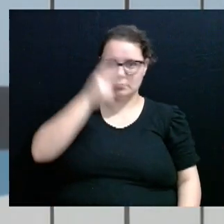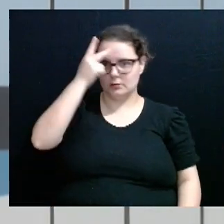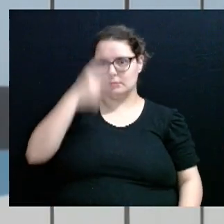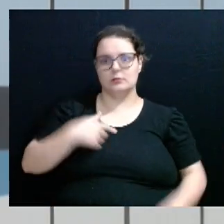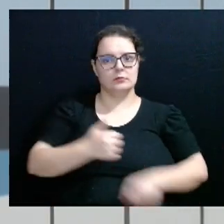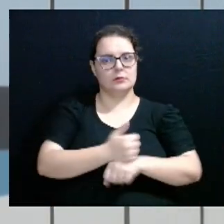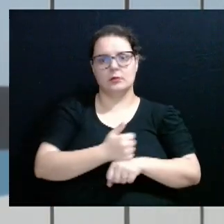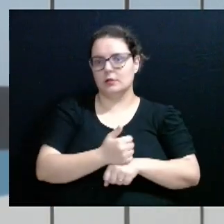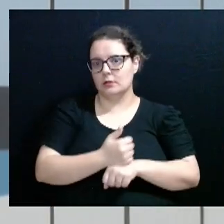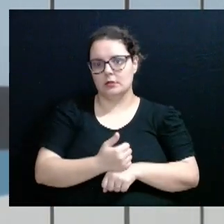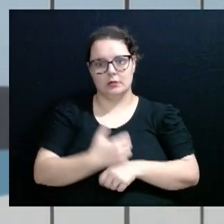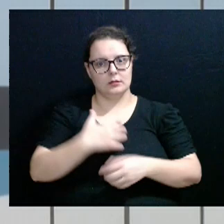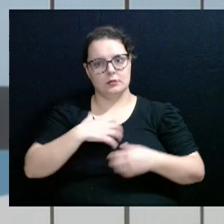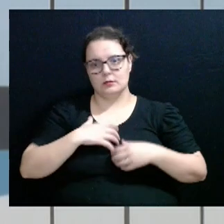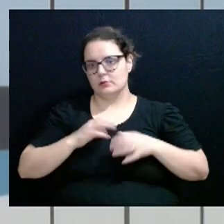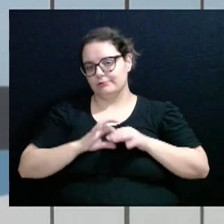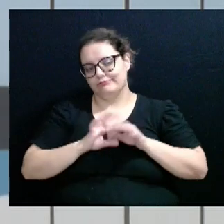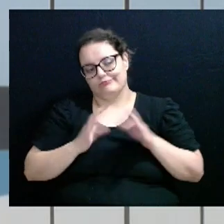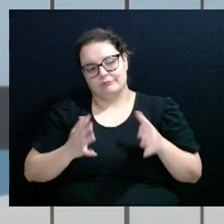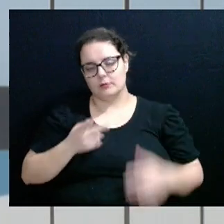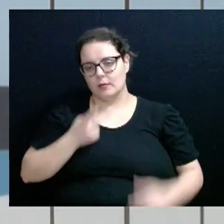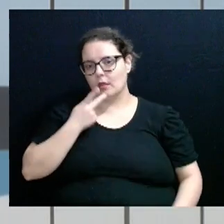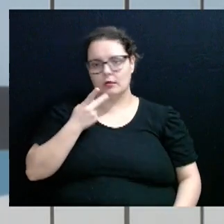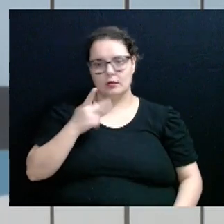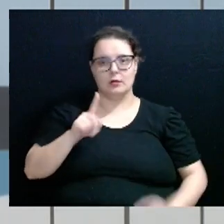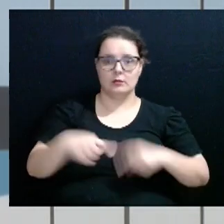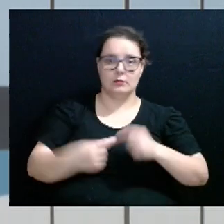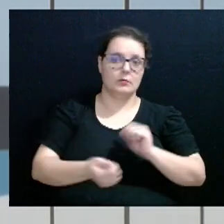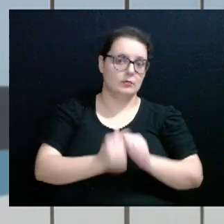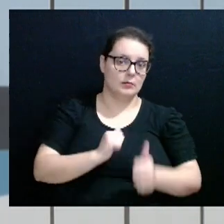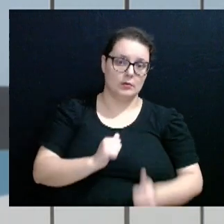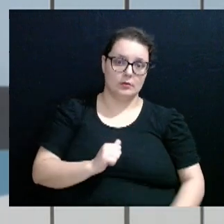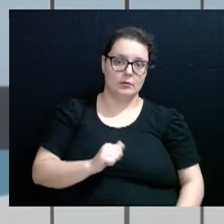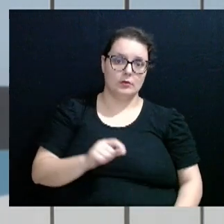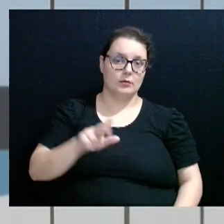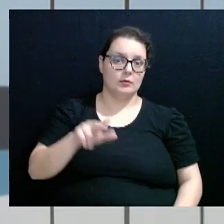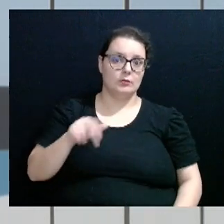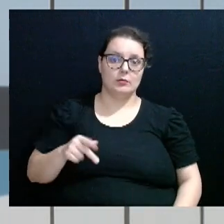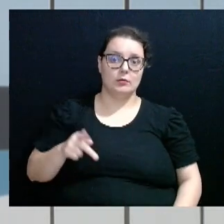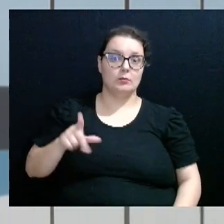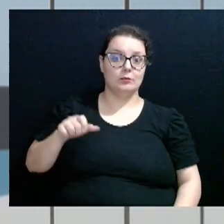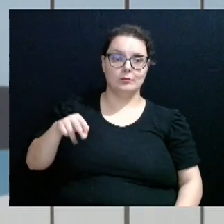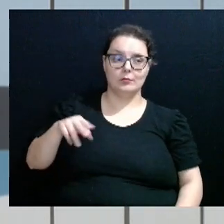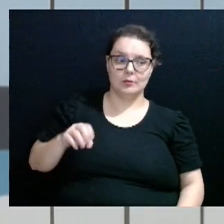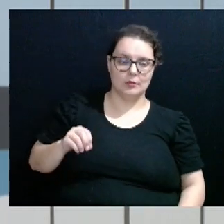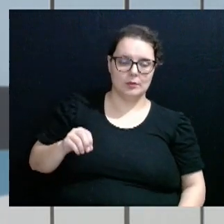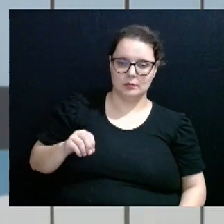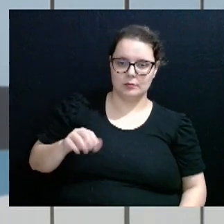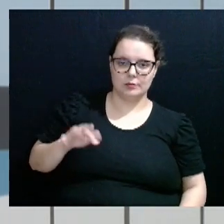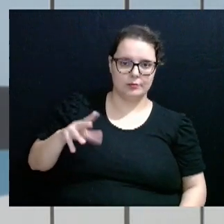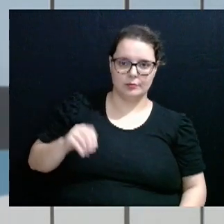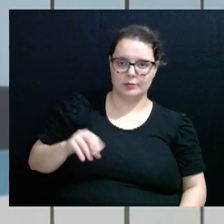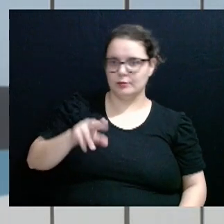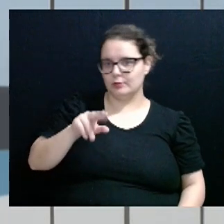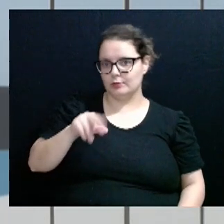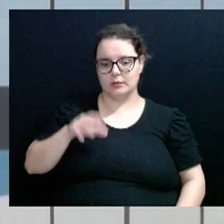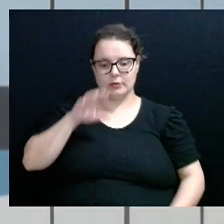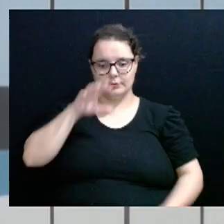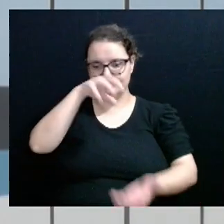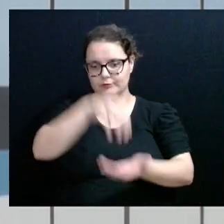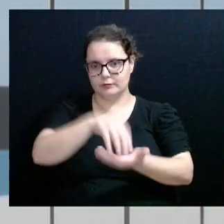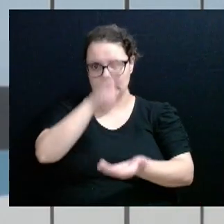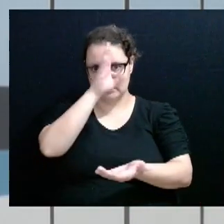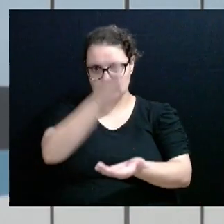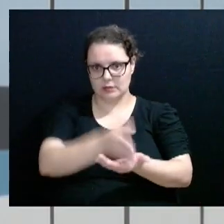né? Em outros esportes. Isso nunca é um pano de fundo, nunca é um elemento central. E a gente sabe, nós pessoas